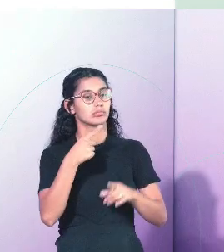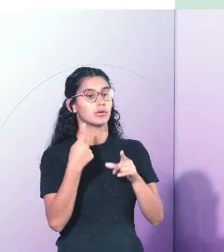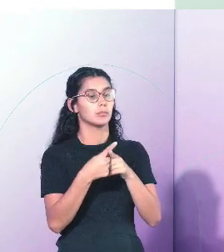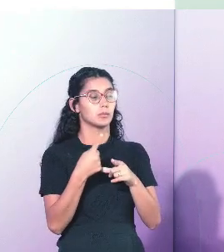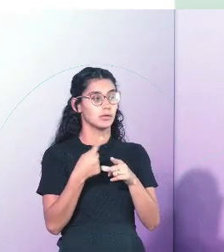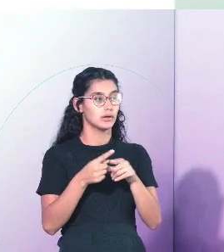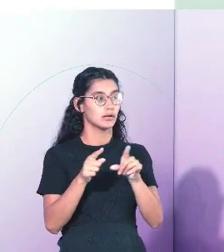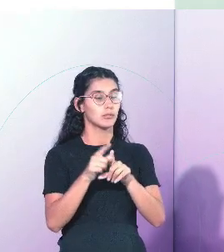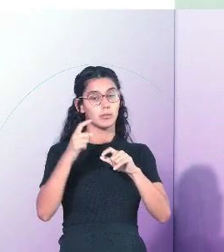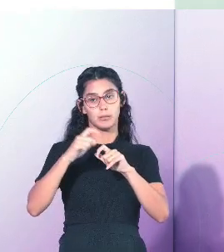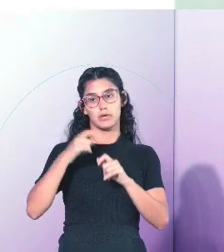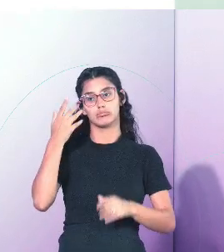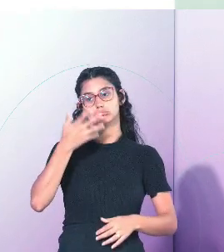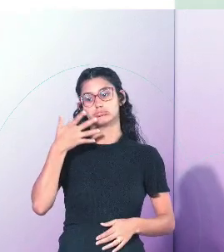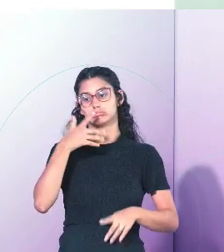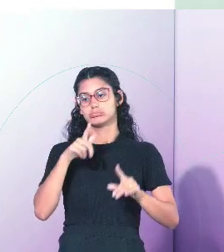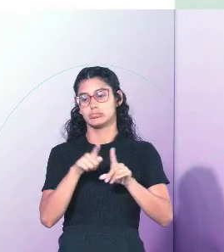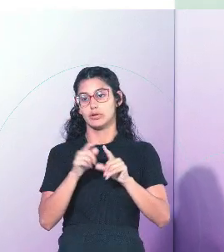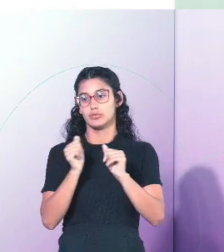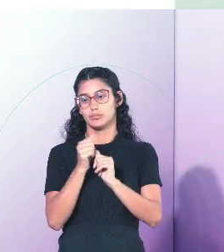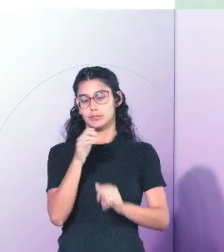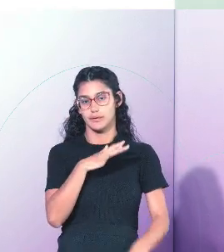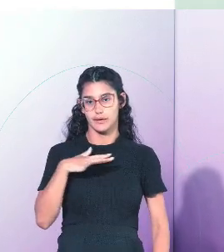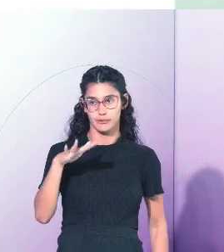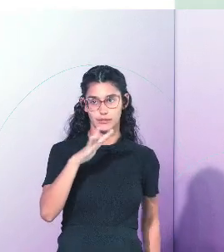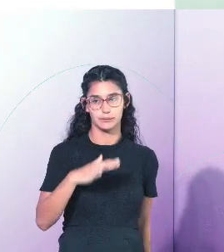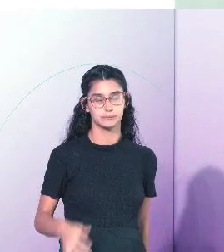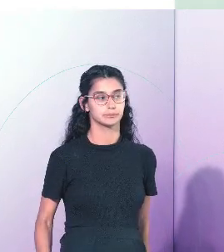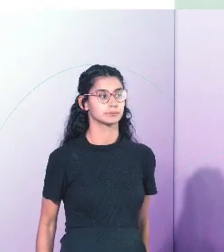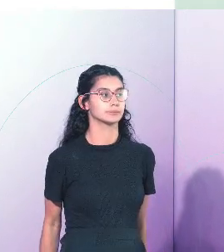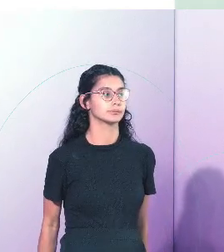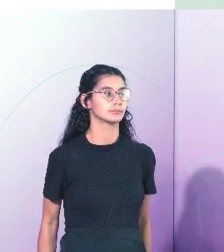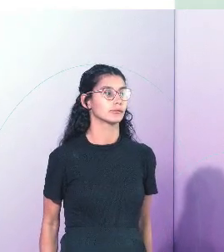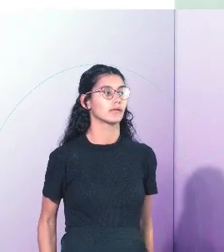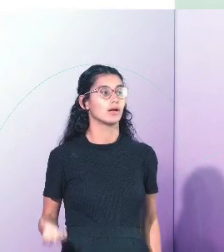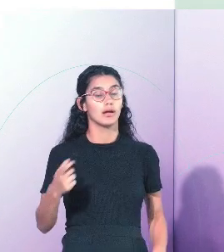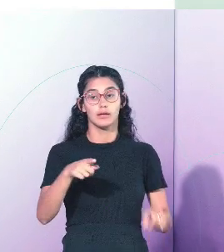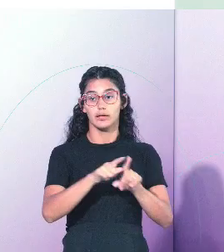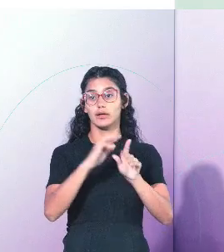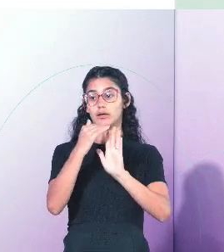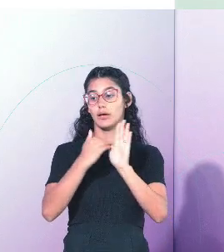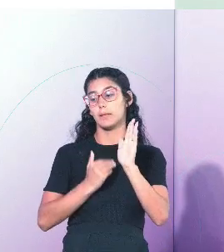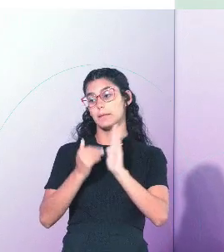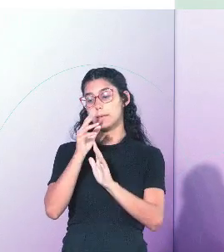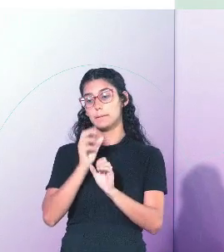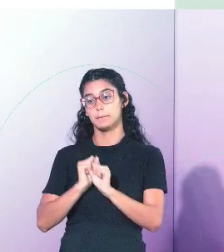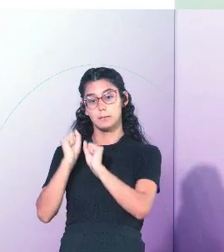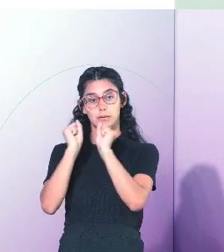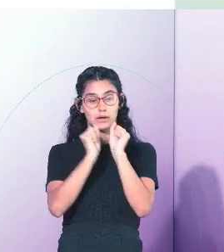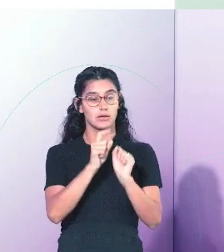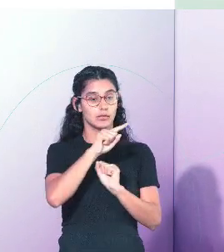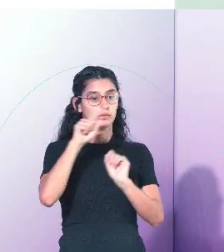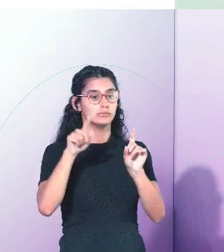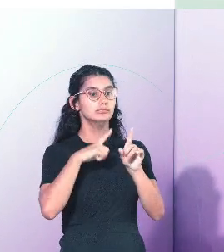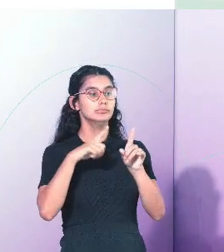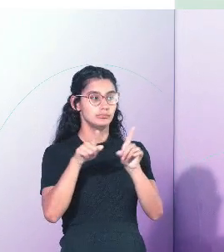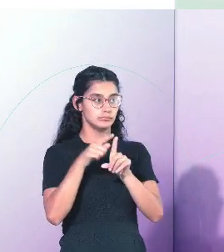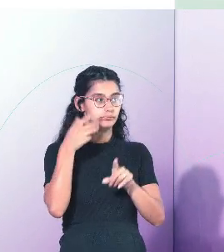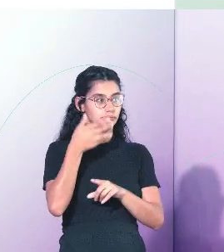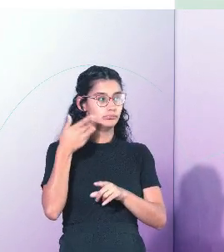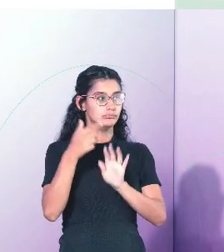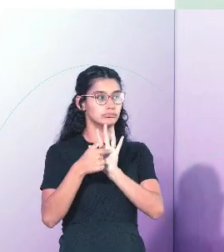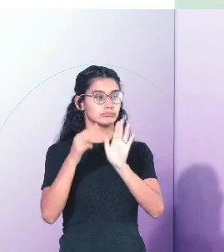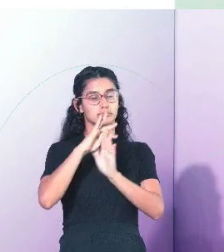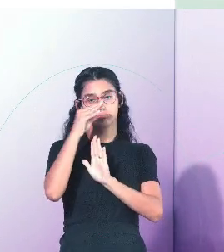que o médico está dizendo ali naquela reunião, naquela tomada de decisão. E eu quero que eles tenham mais poder, que vocês tenham mais poder nessa fala. Por isso que eu